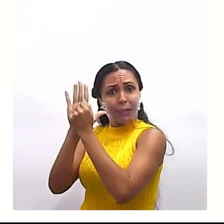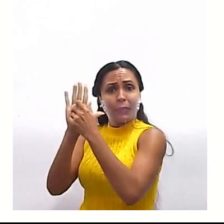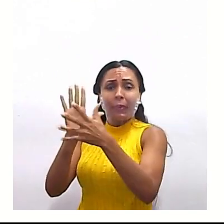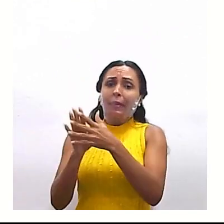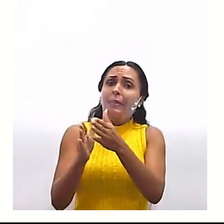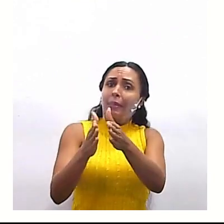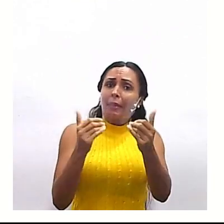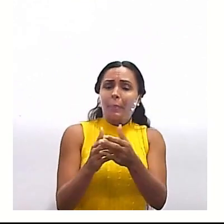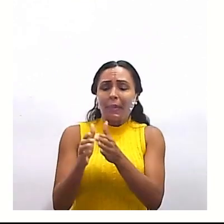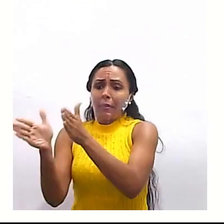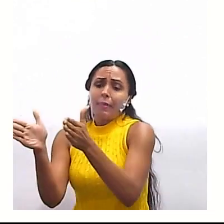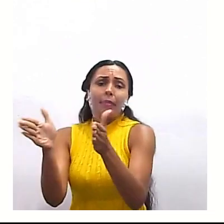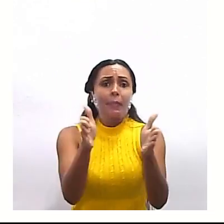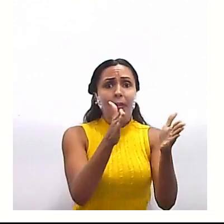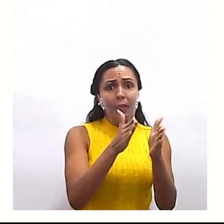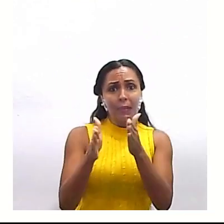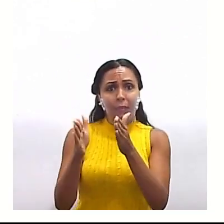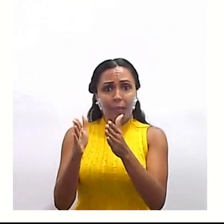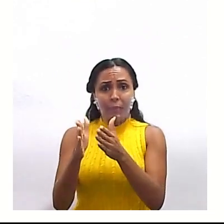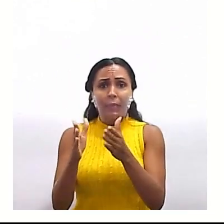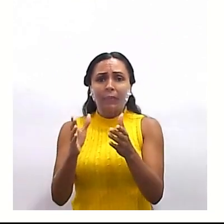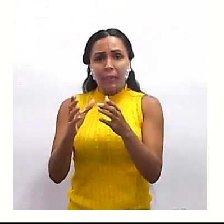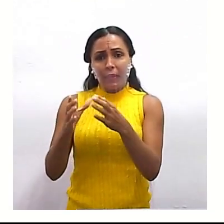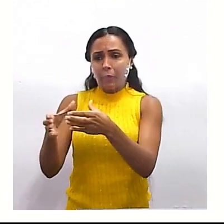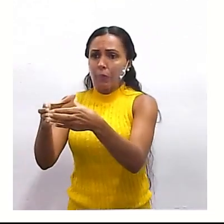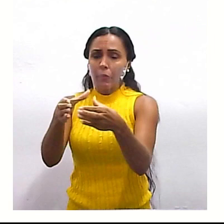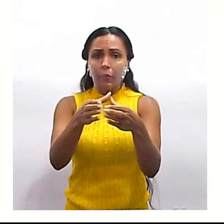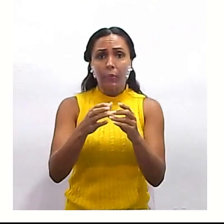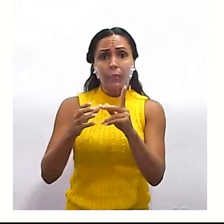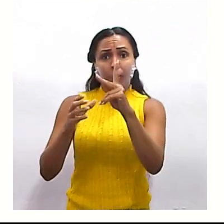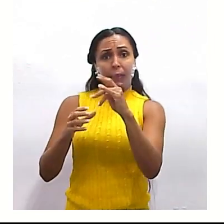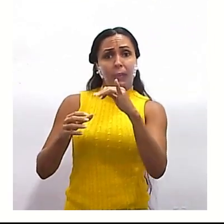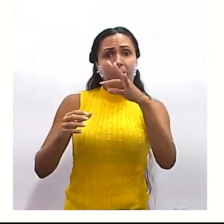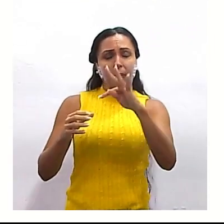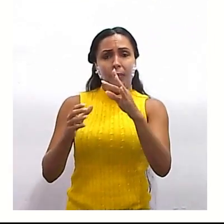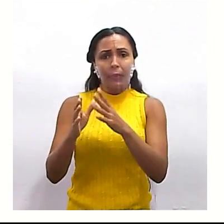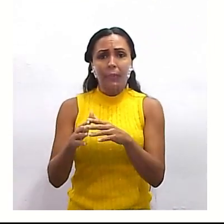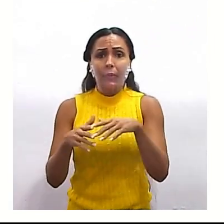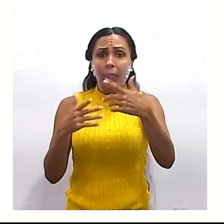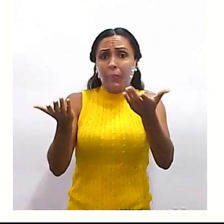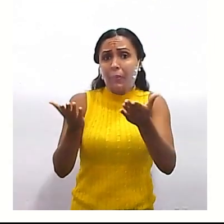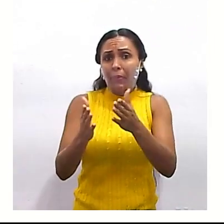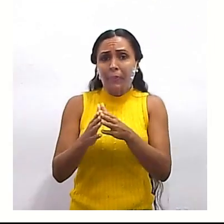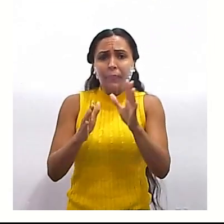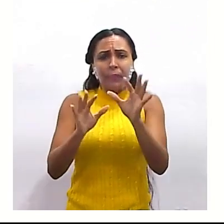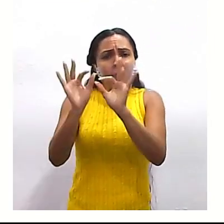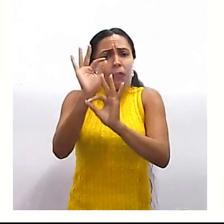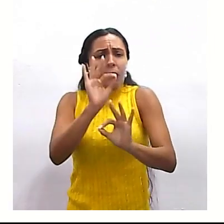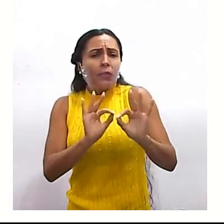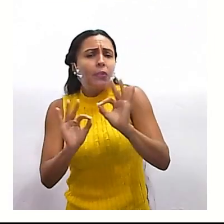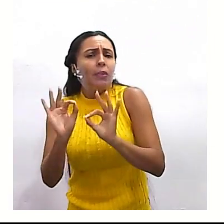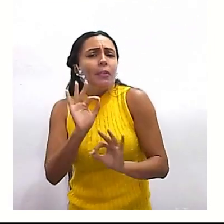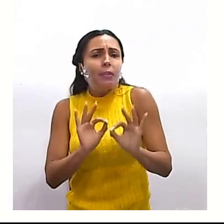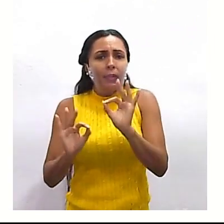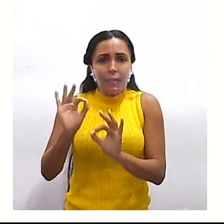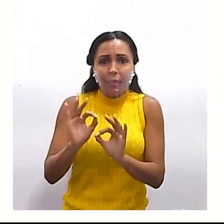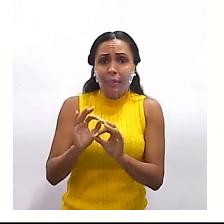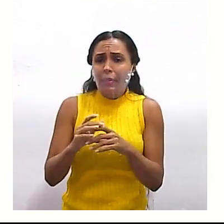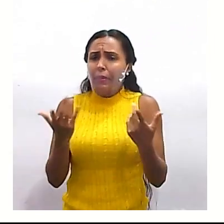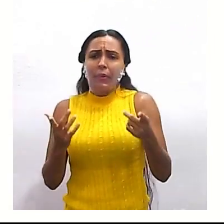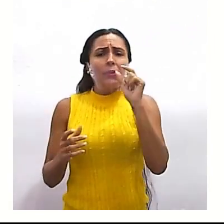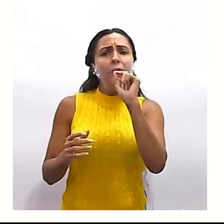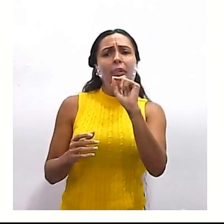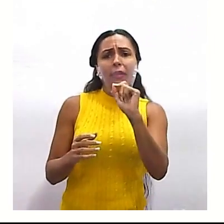a separação feita através de kits. Outros preferem receber a carga de forma unitizada. O que seria unitizar uma